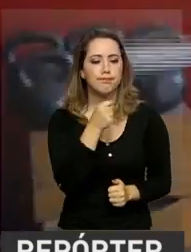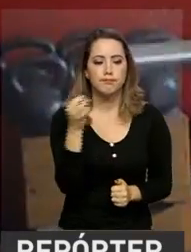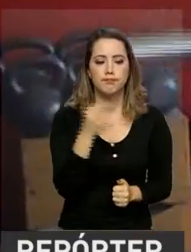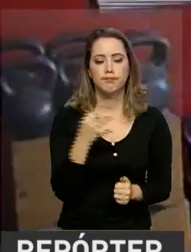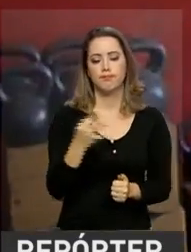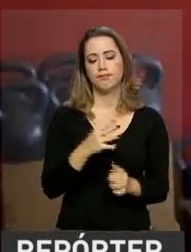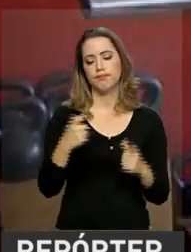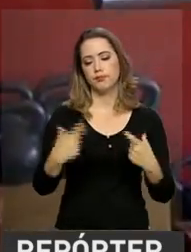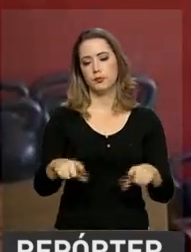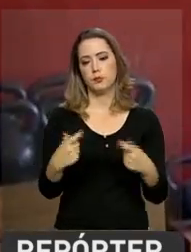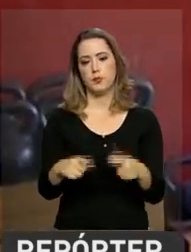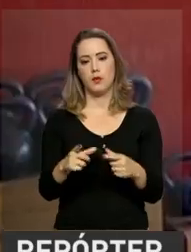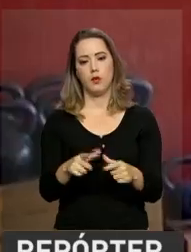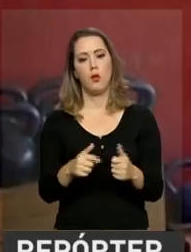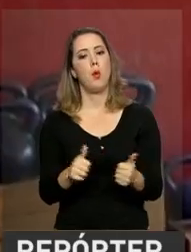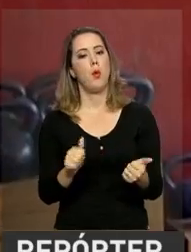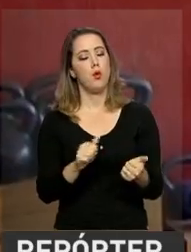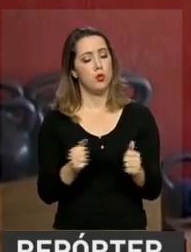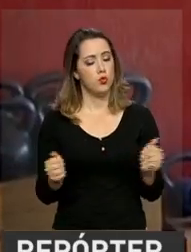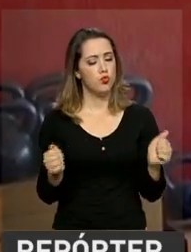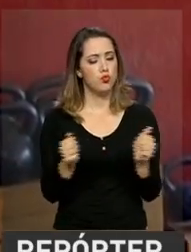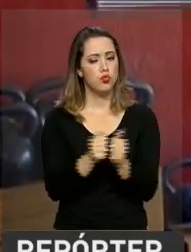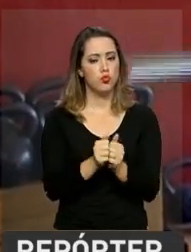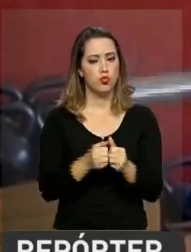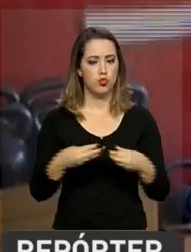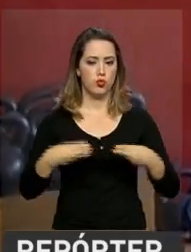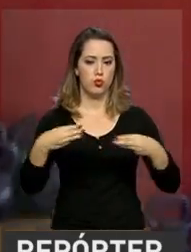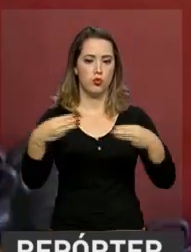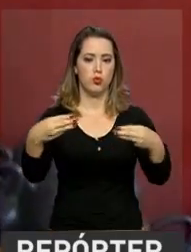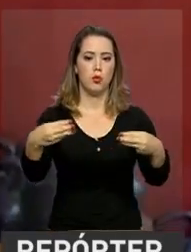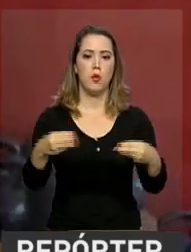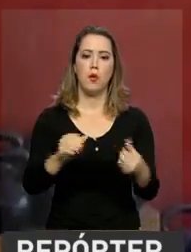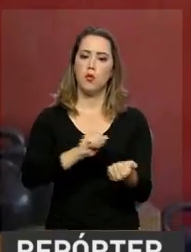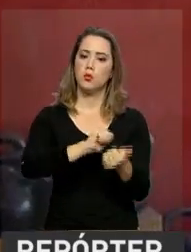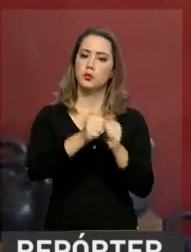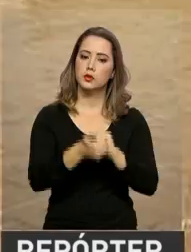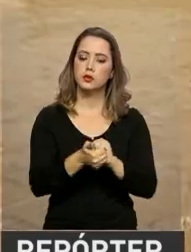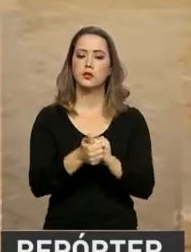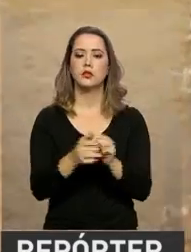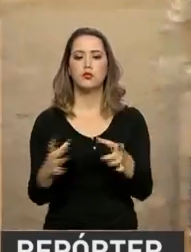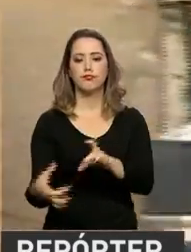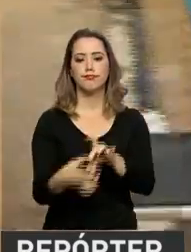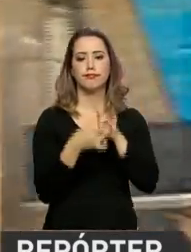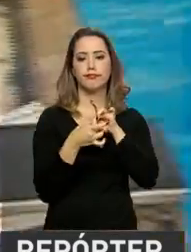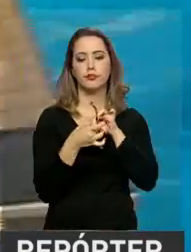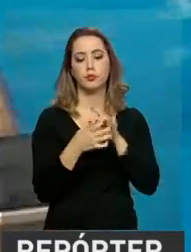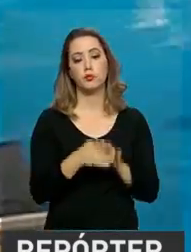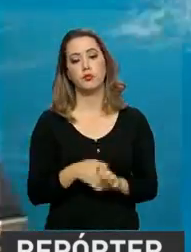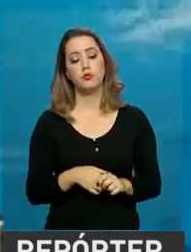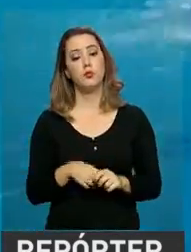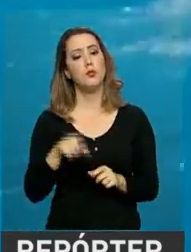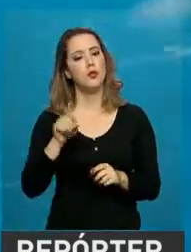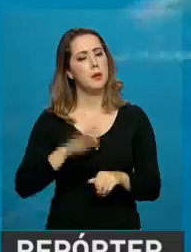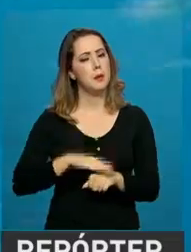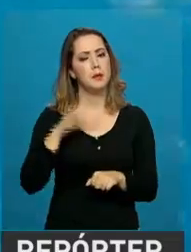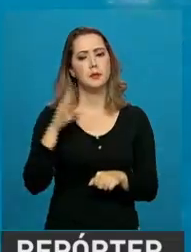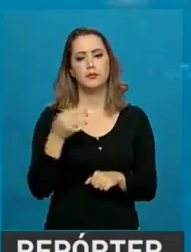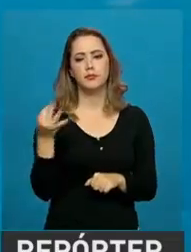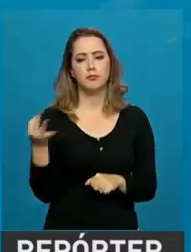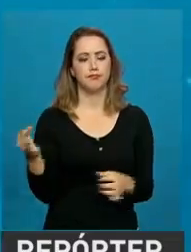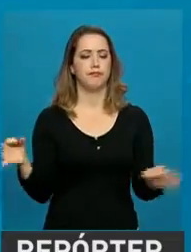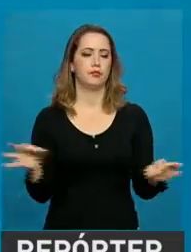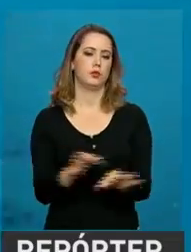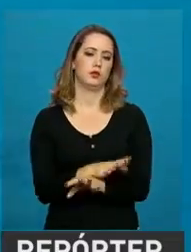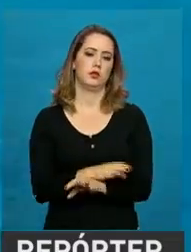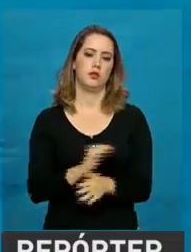o Ministério do Esporte é parceiro na aquisição de materiais Como bolas Barras e redes mais do que a simples prática esportiva